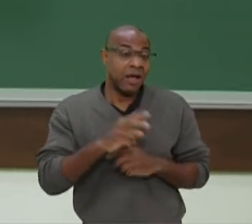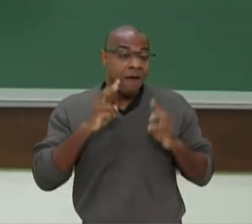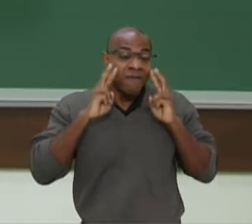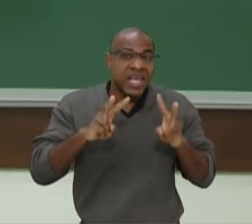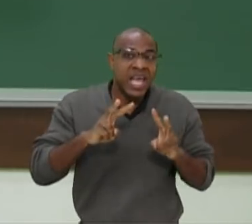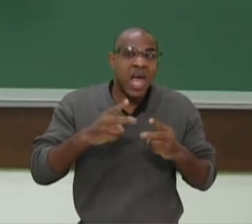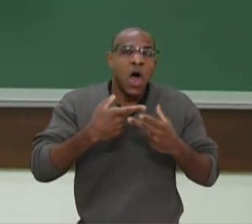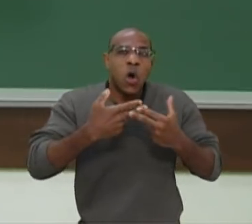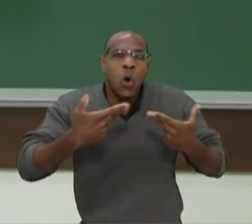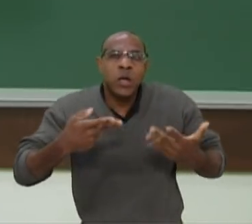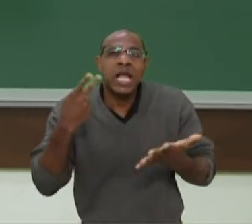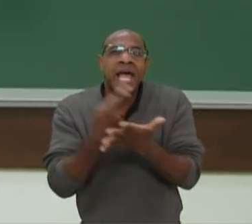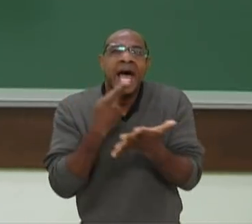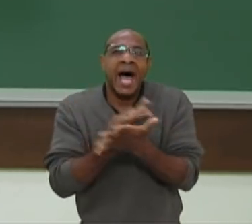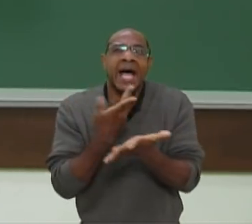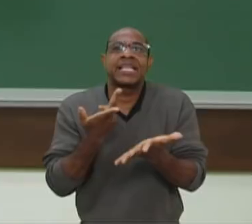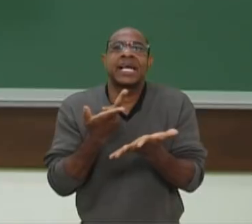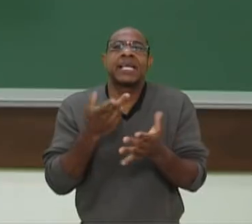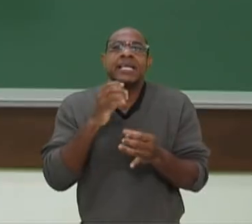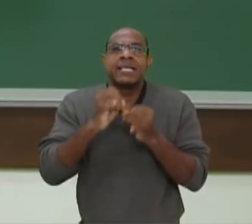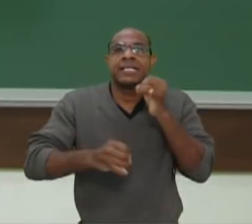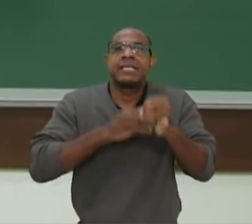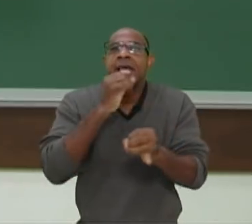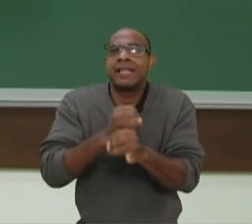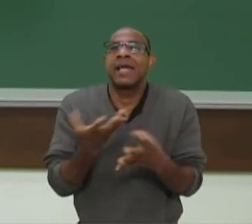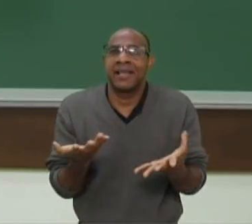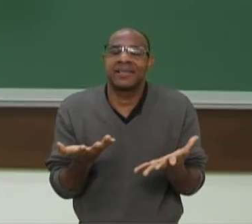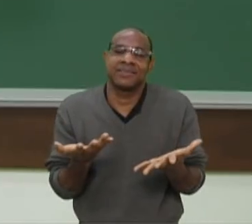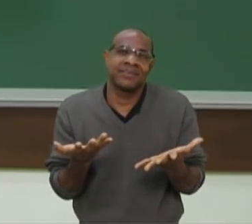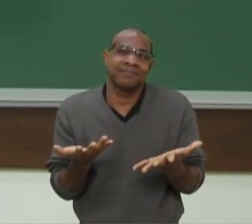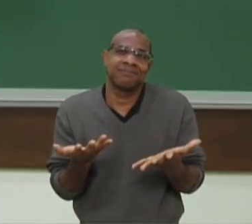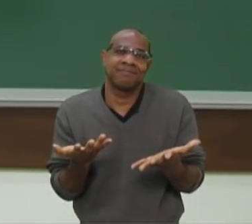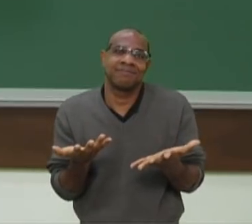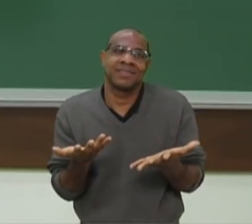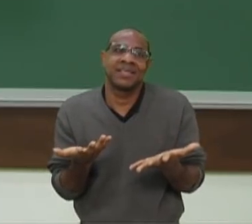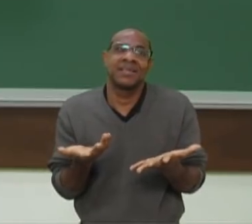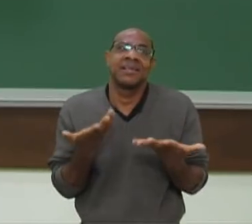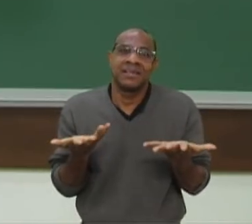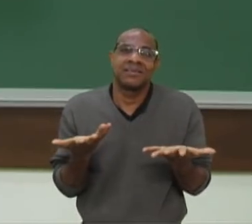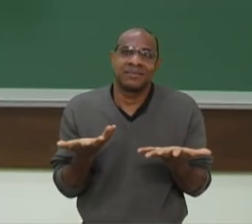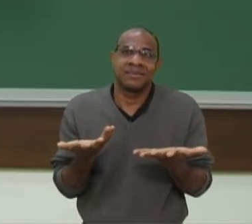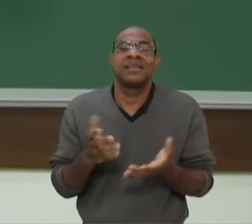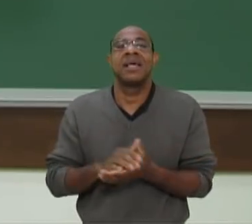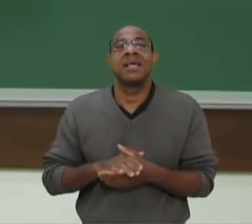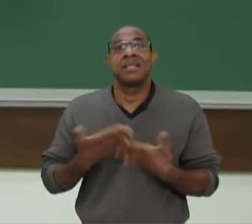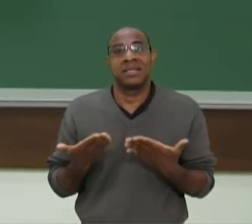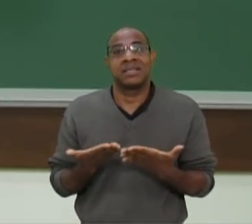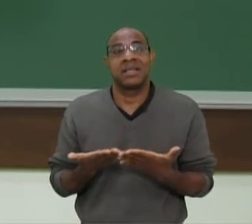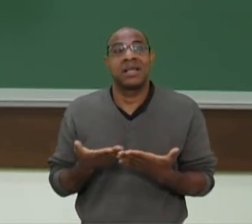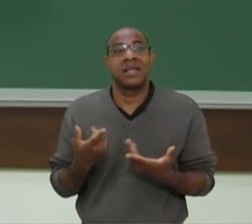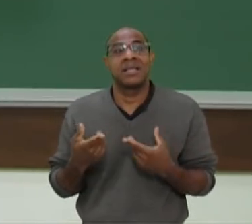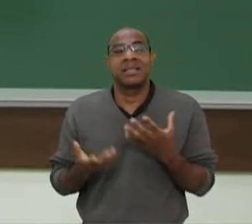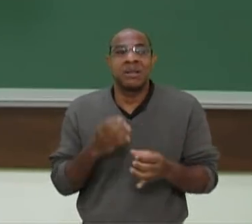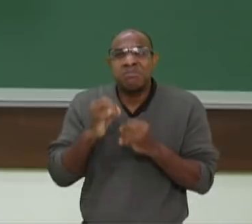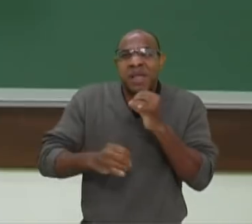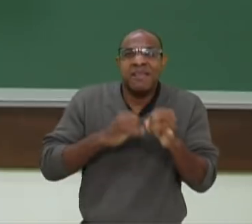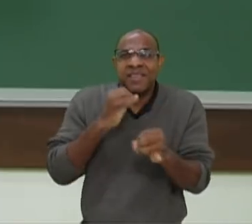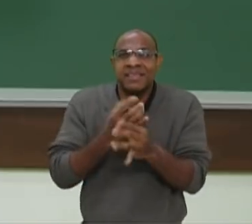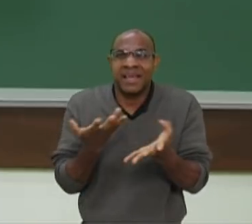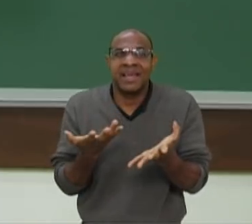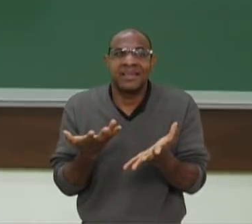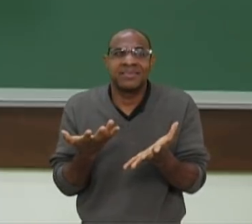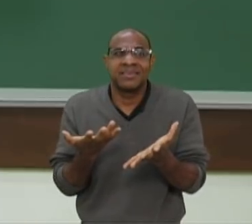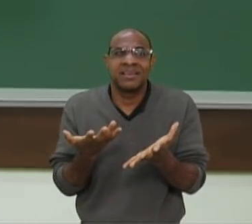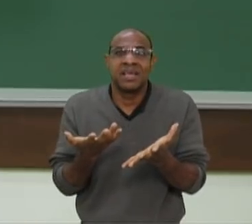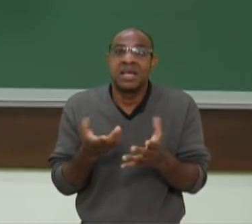seja, de repente, acometido, sendo uma vítima ali na internet